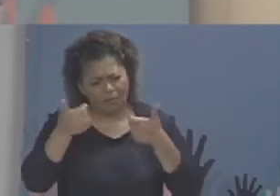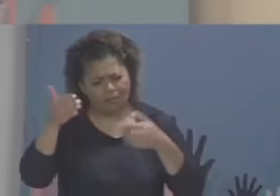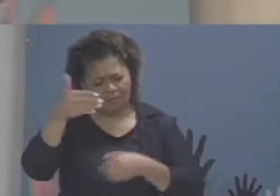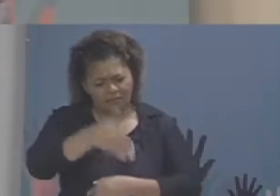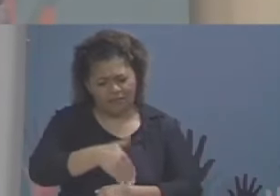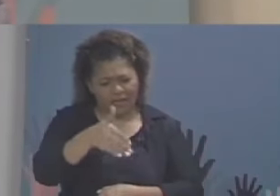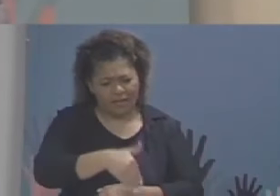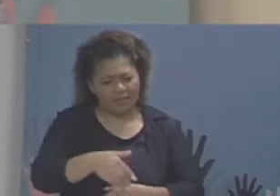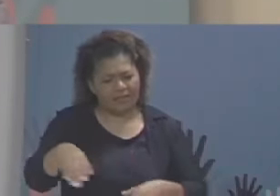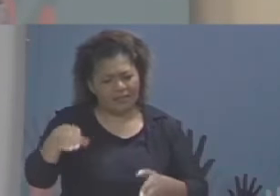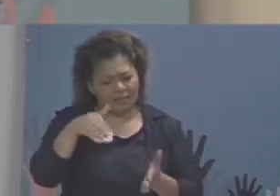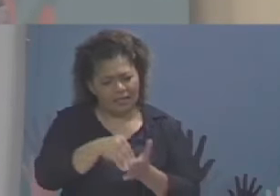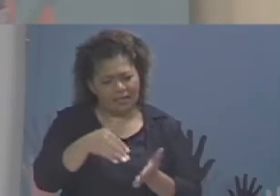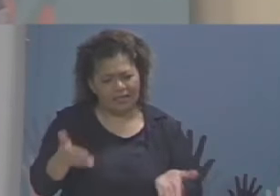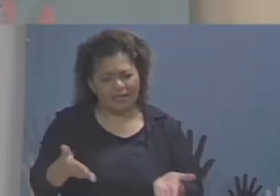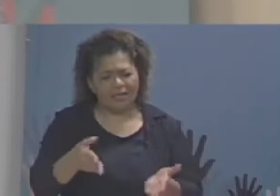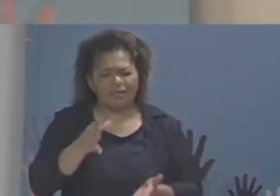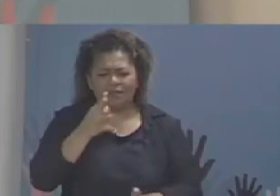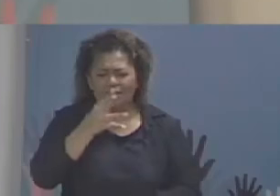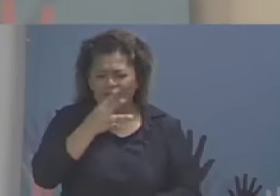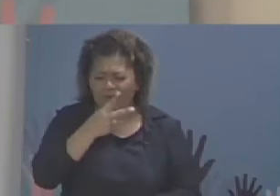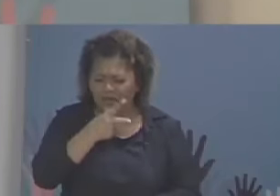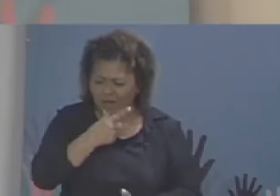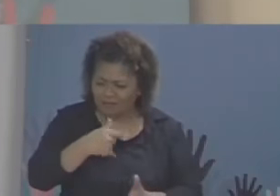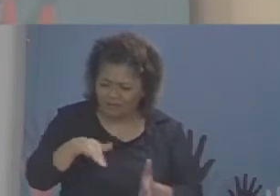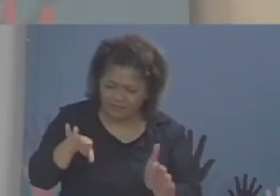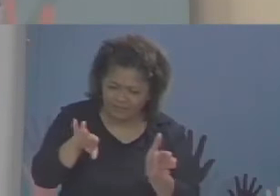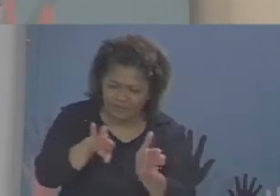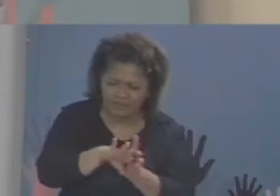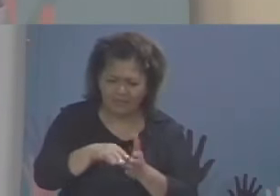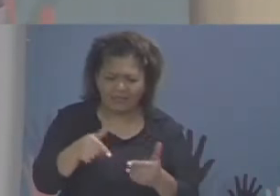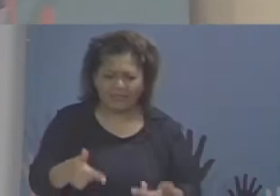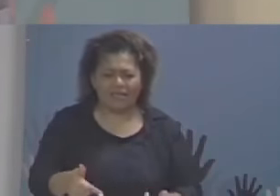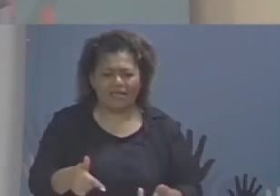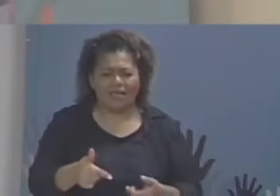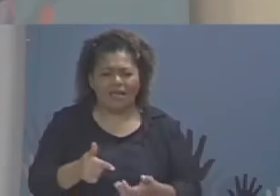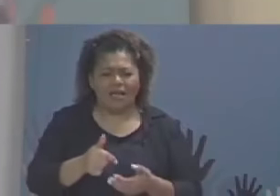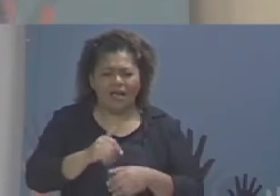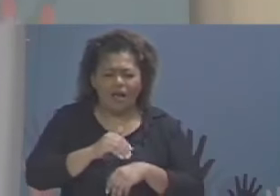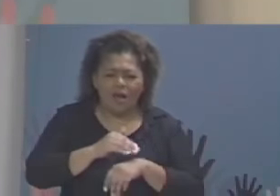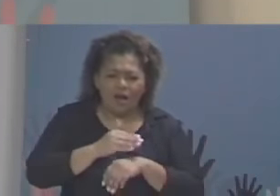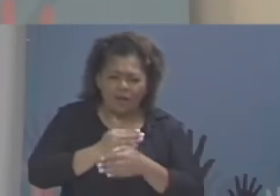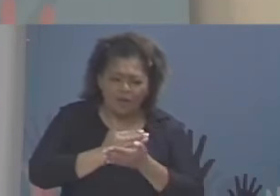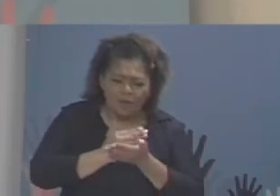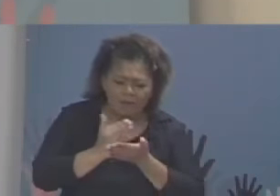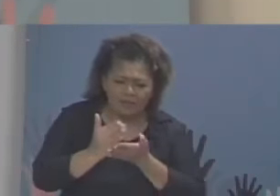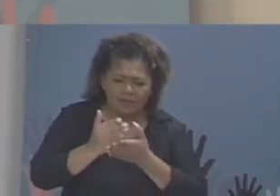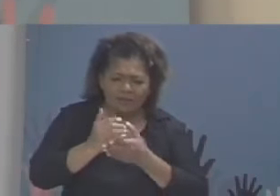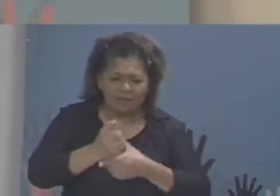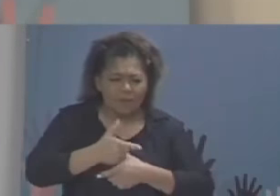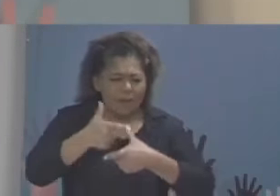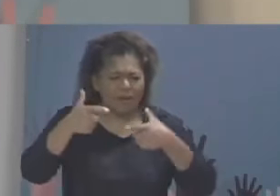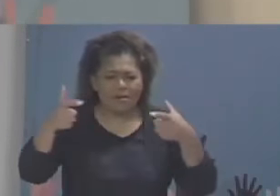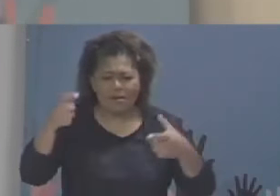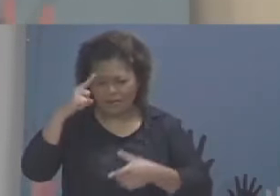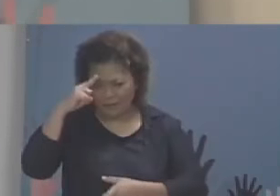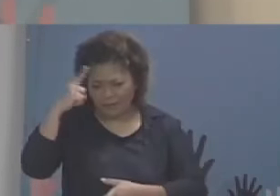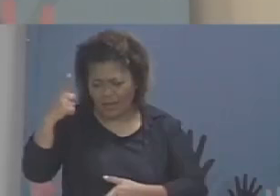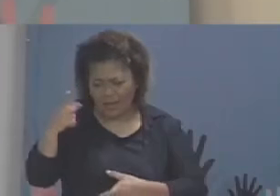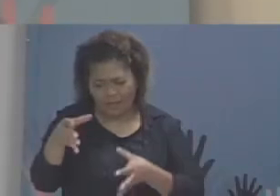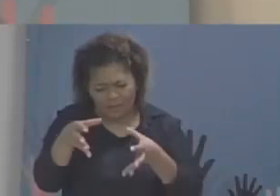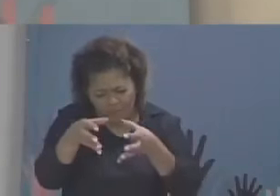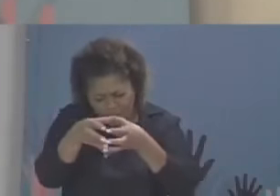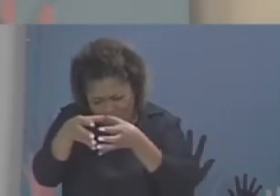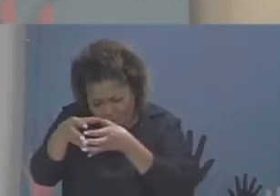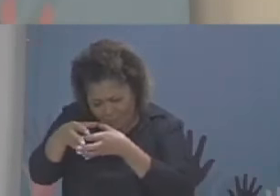aqui, nós demoramos muito para chegar aqui, nós começamos com uma grande ideia, mas com um pequeno conjunto de pessoas,